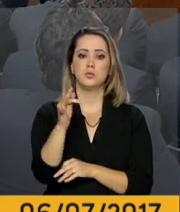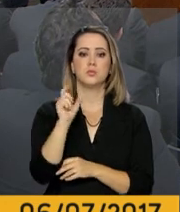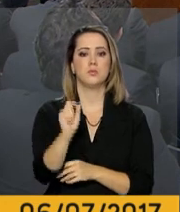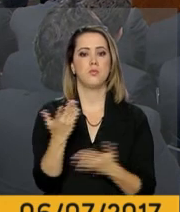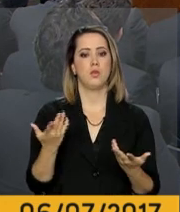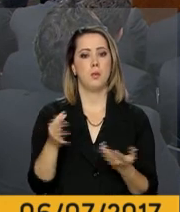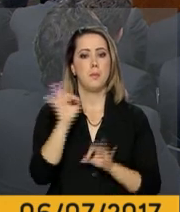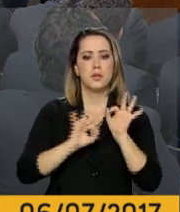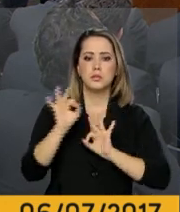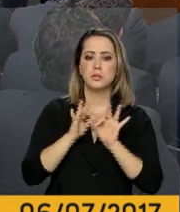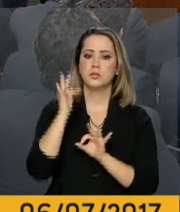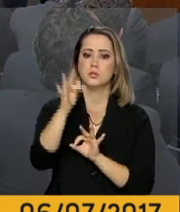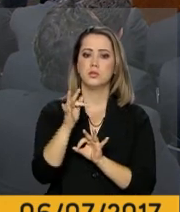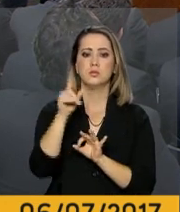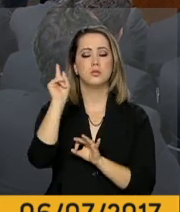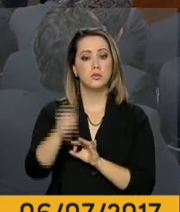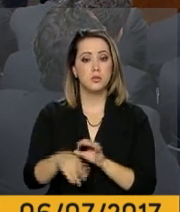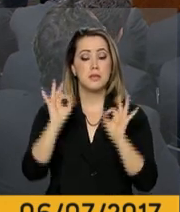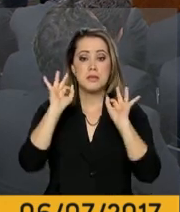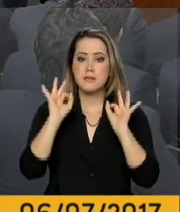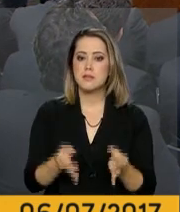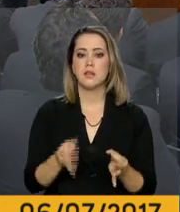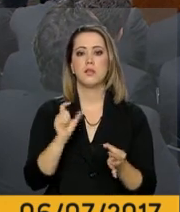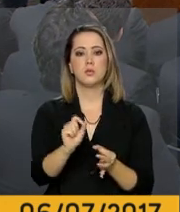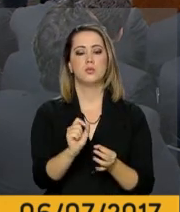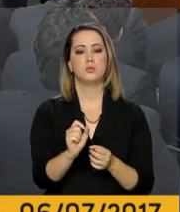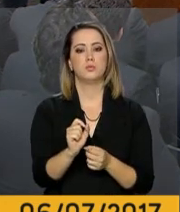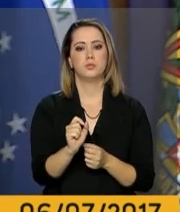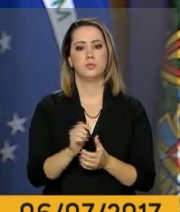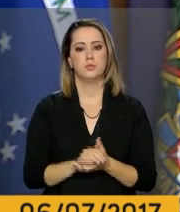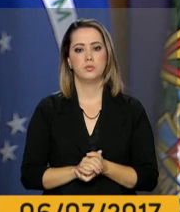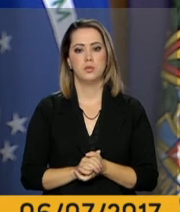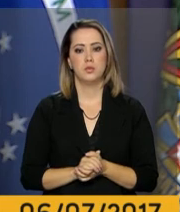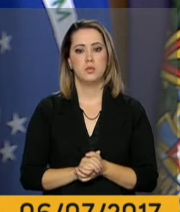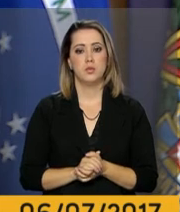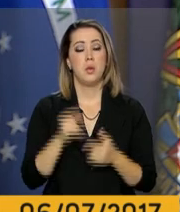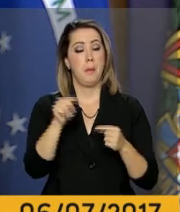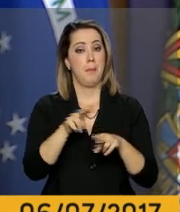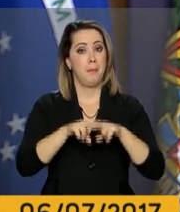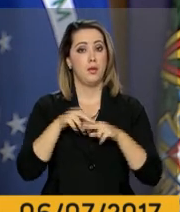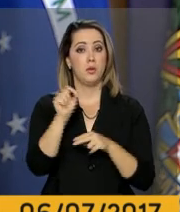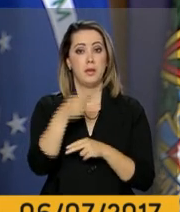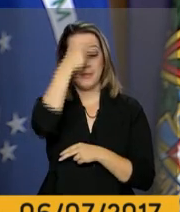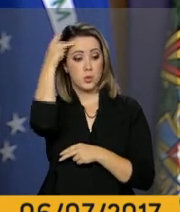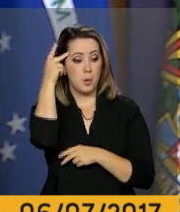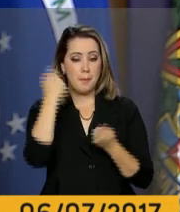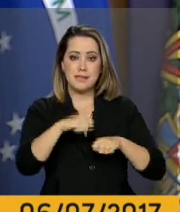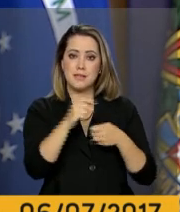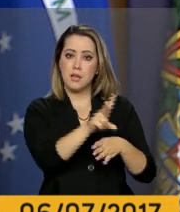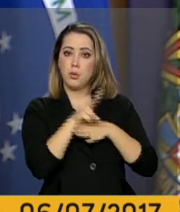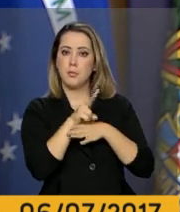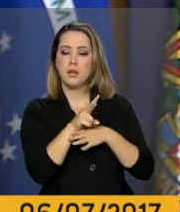planejado para o futuro ainda é consistente em relação àquele que vai obter o crédito que